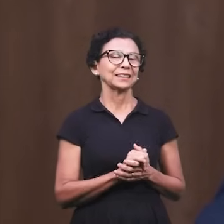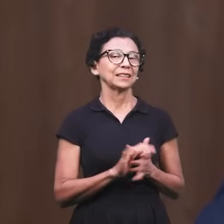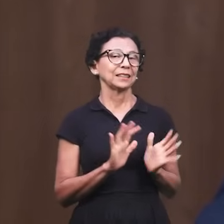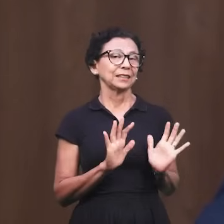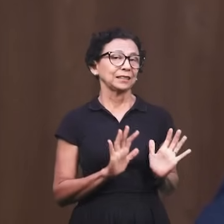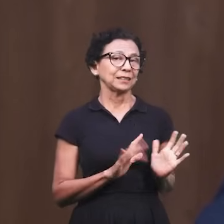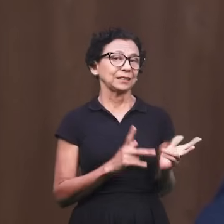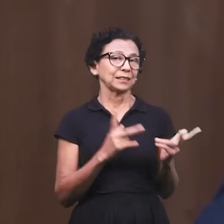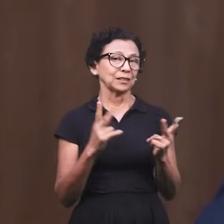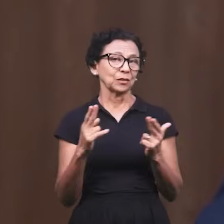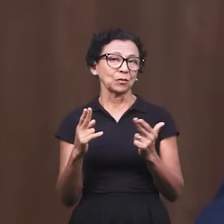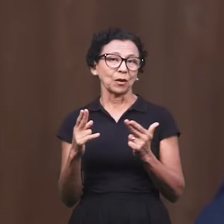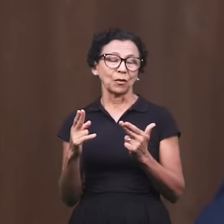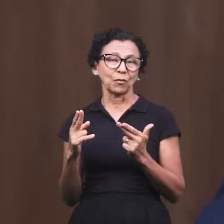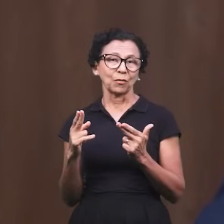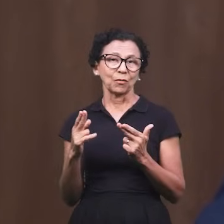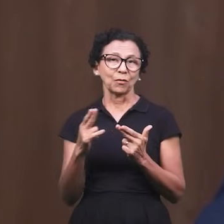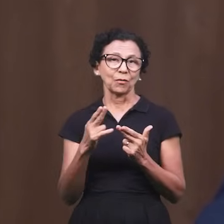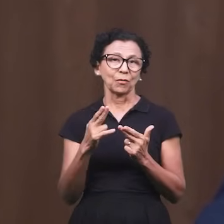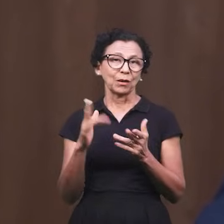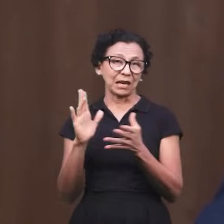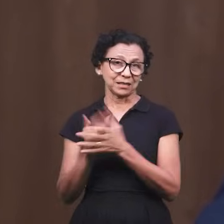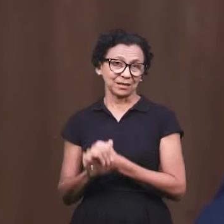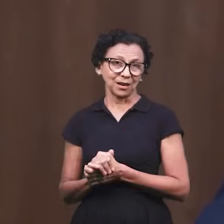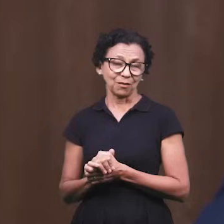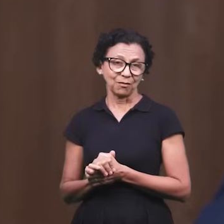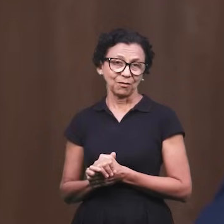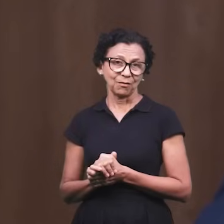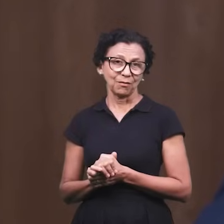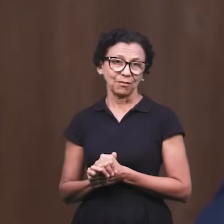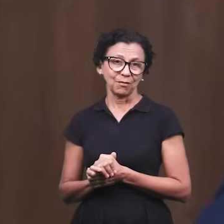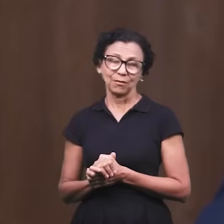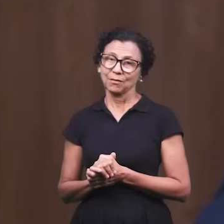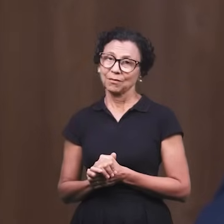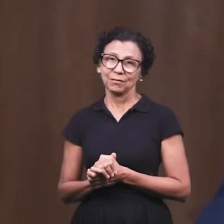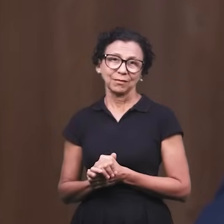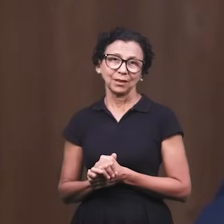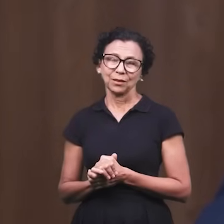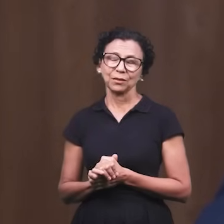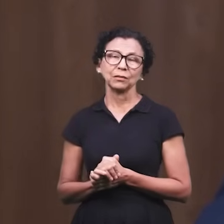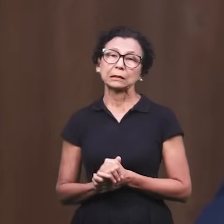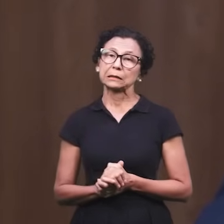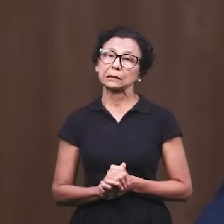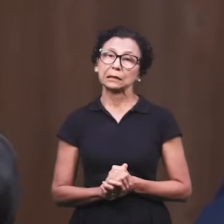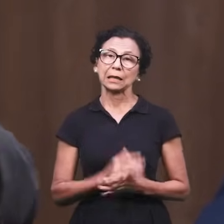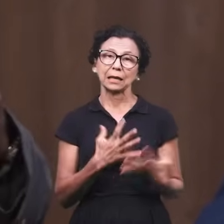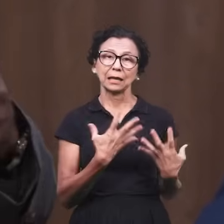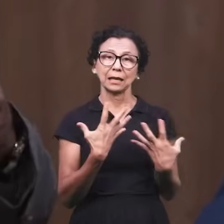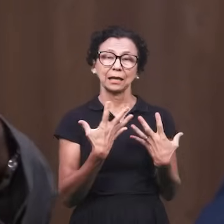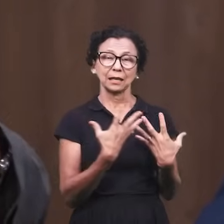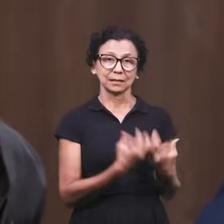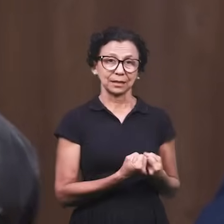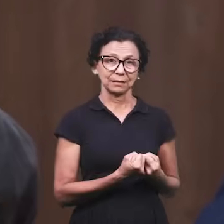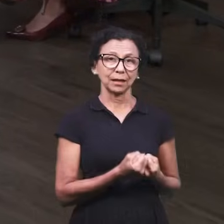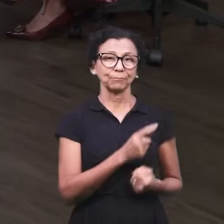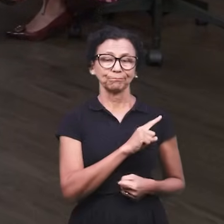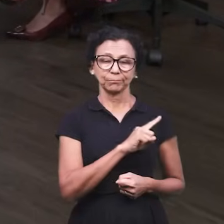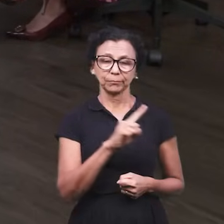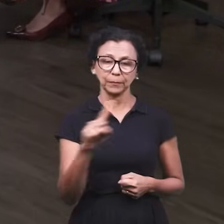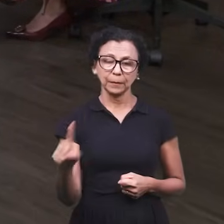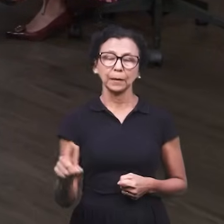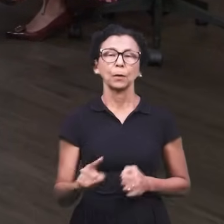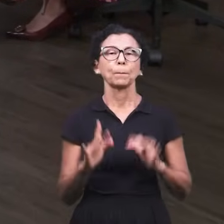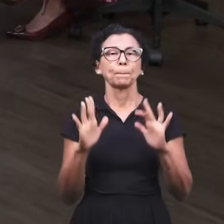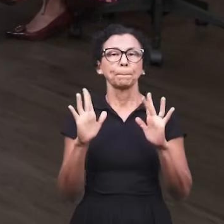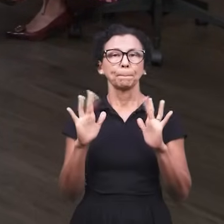na vida de casado. Nós somos servos do Senhor e nós não nos conformamos com este mundo. A nossa regra de fé é a palavra